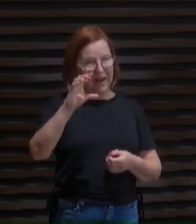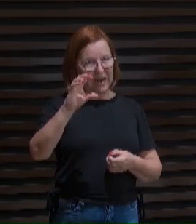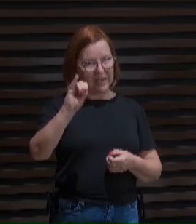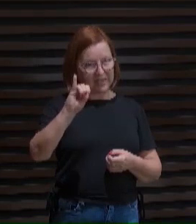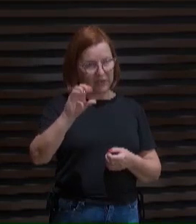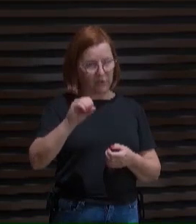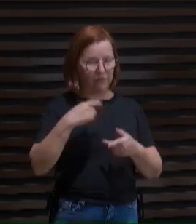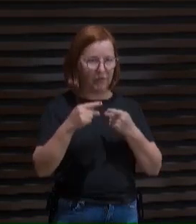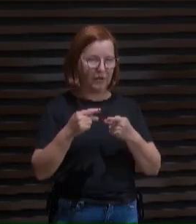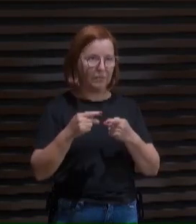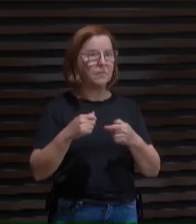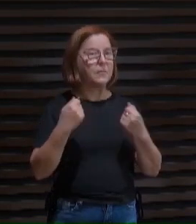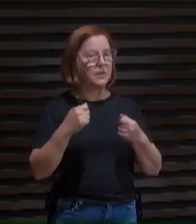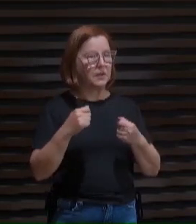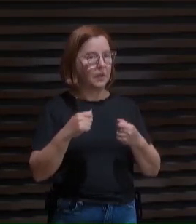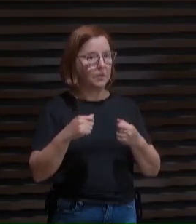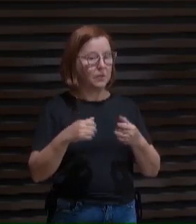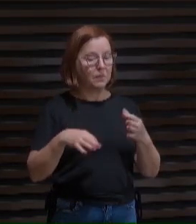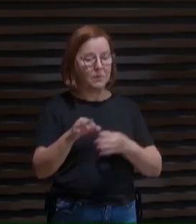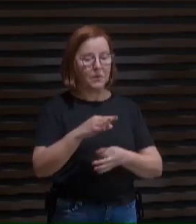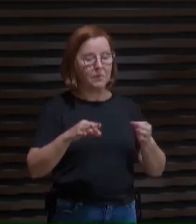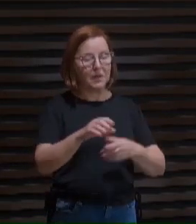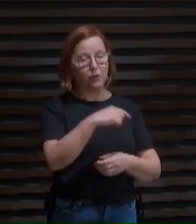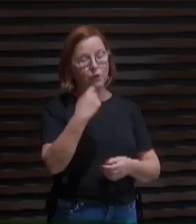precisamos preparar os nossos filhos para serem mártires.